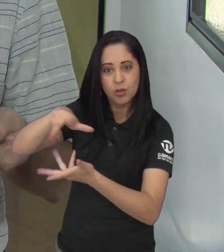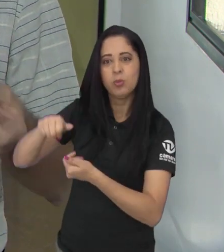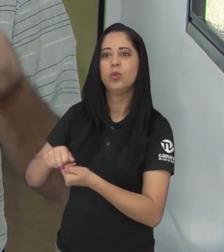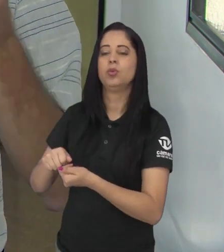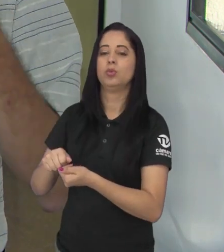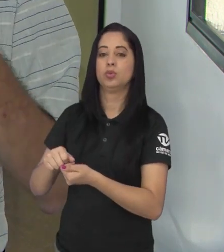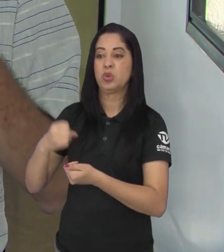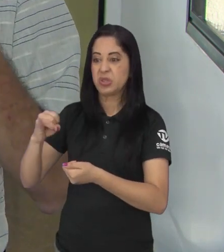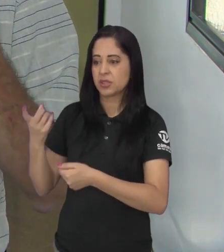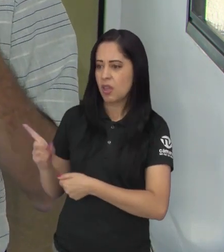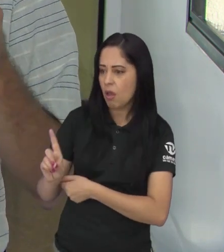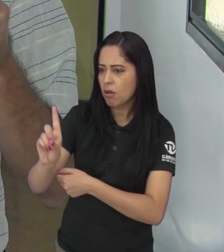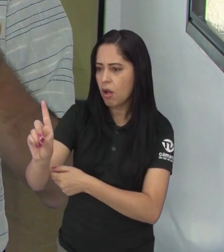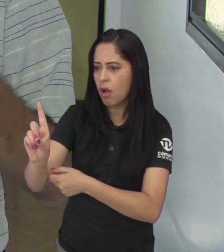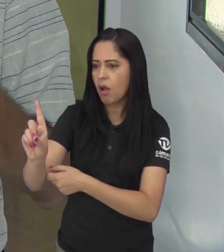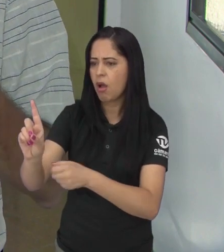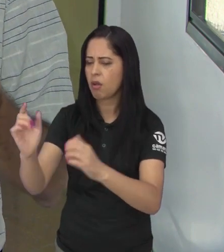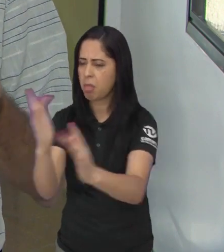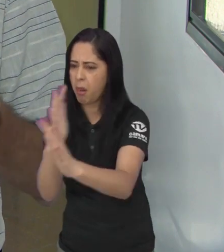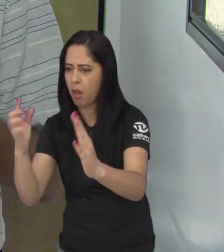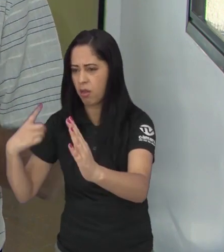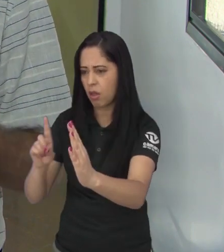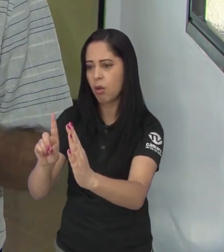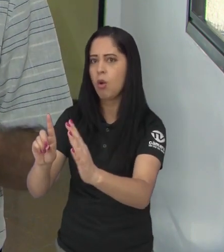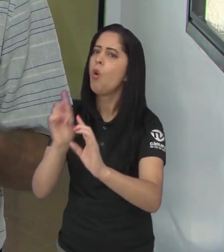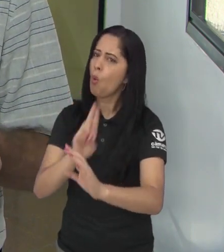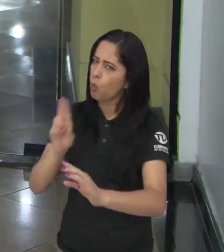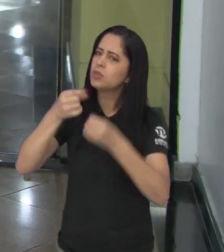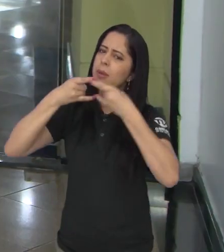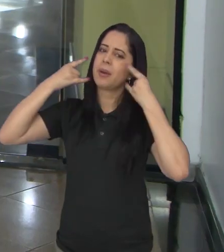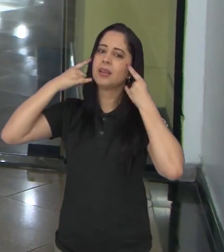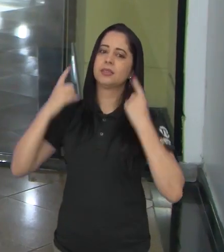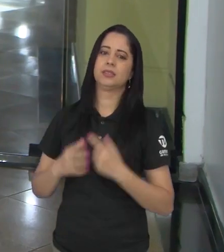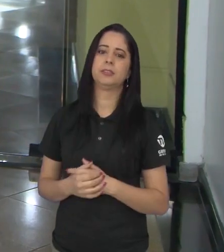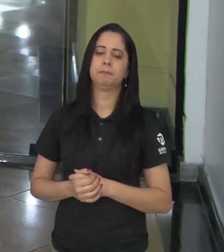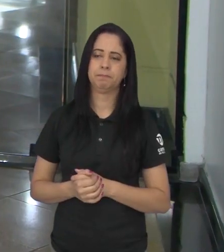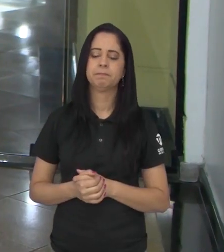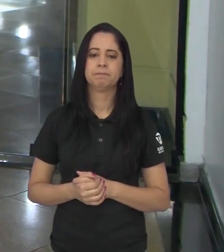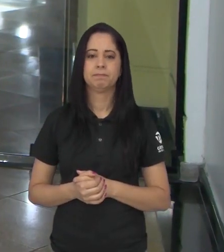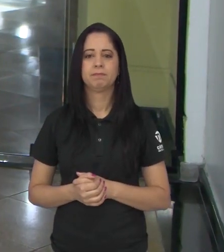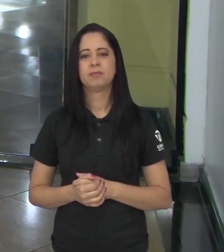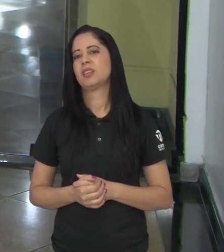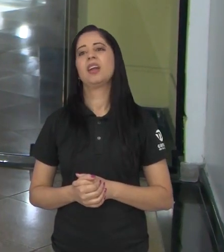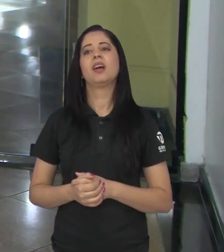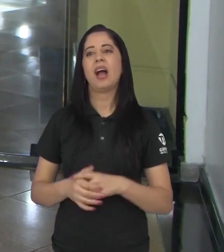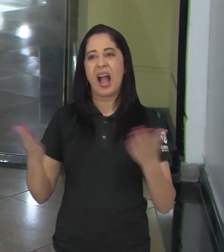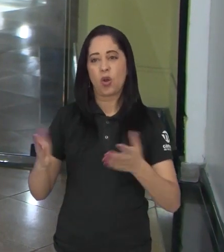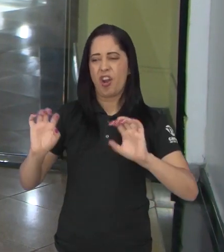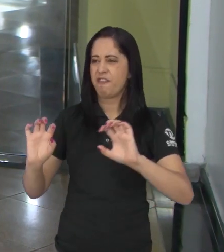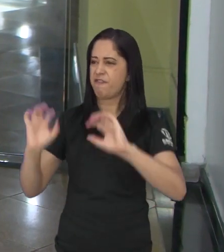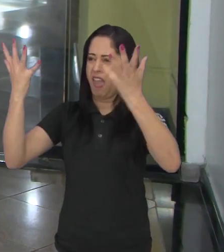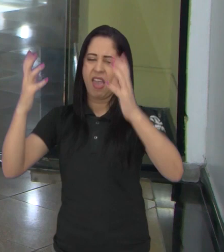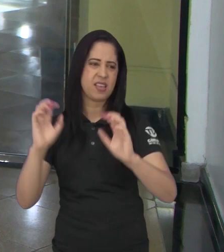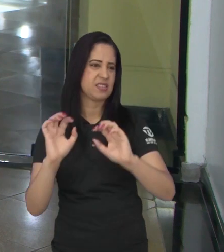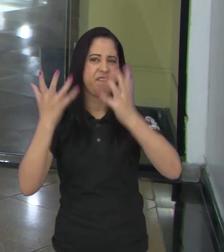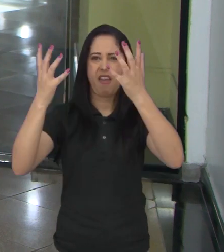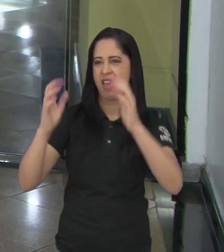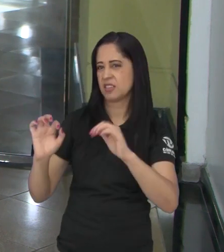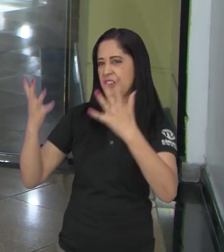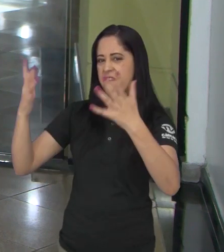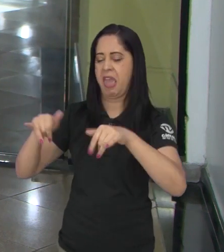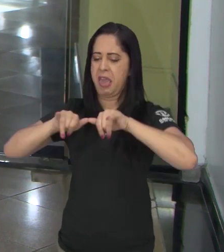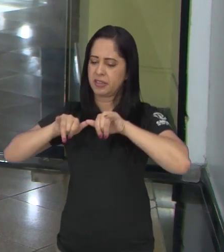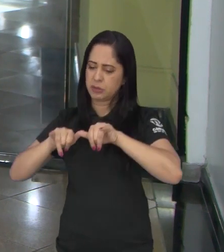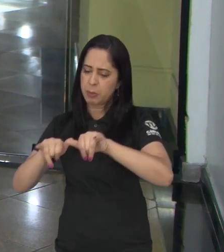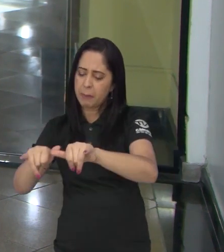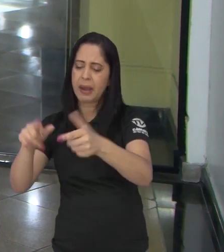comemorações. Então usa máscara se for em algum lugar de aglomeração. Agora é importante tudo, né? Agora eu acho que não é só momento de festa, é na